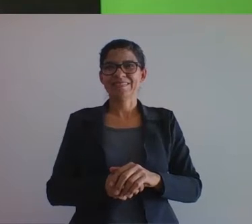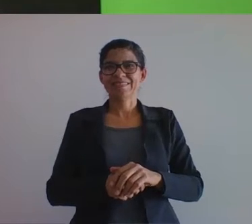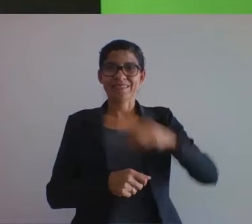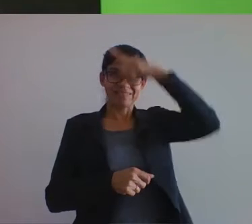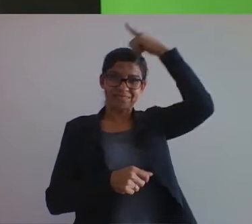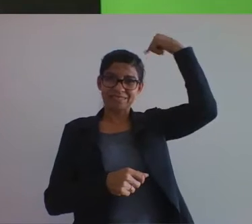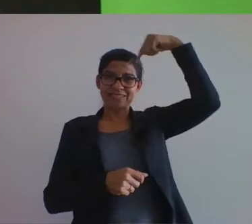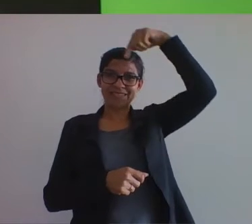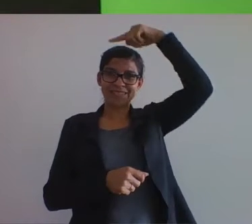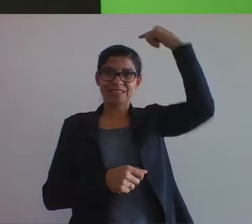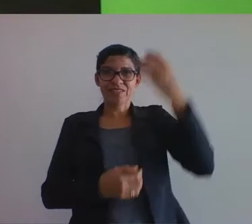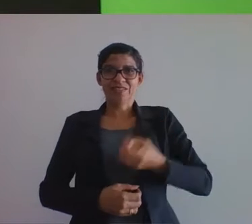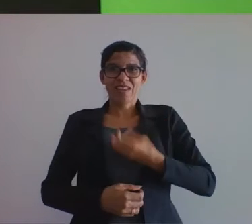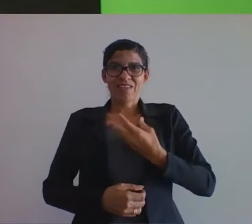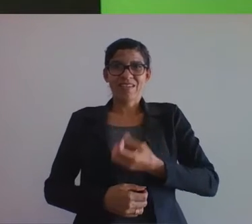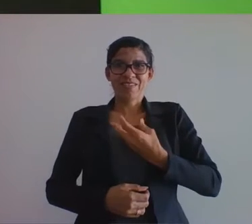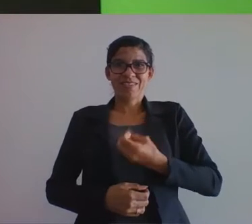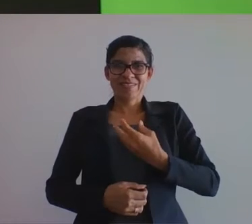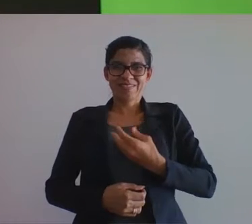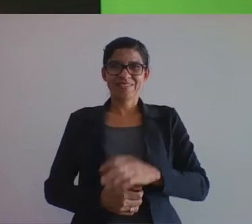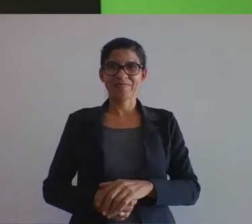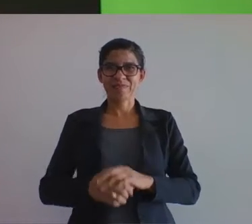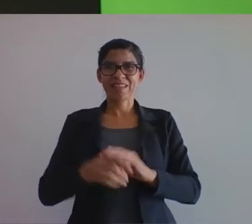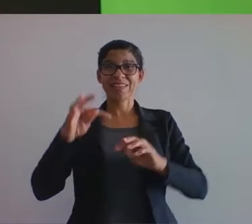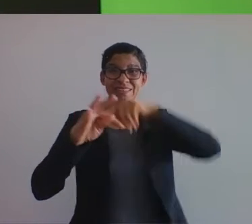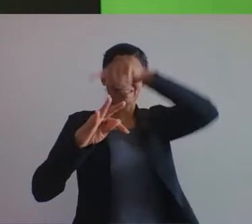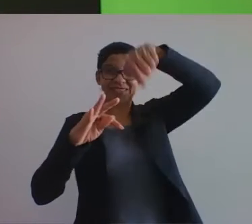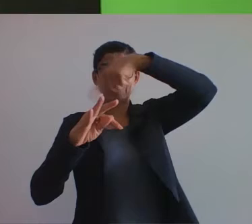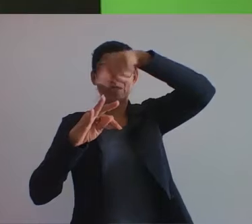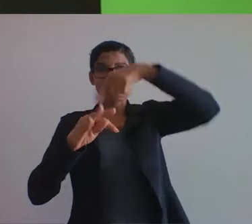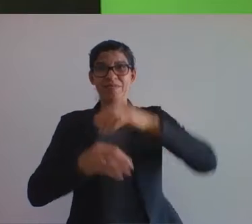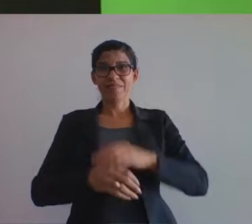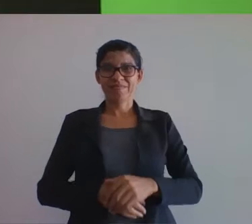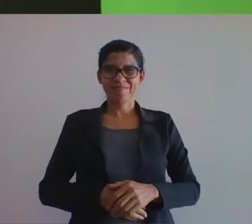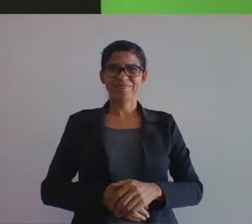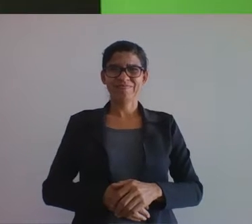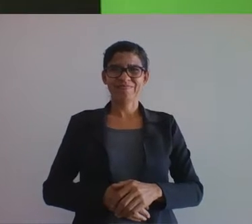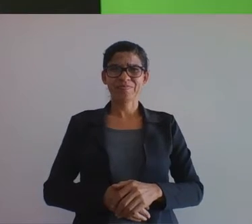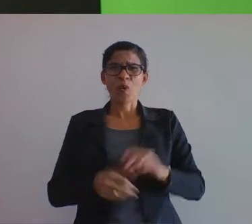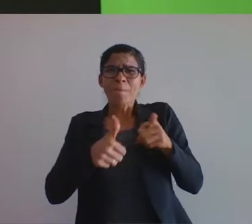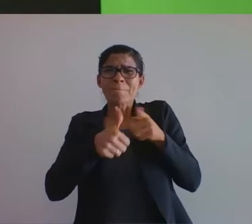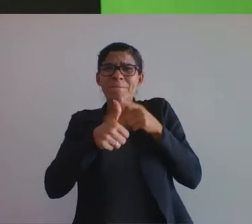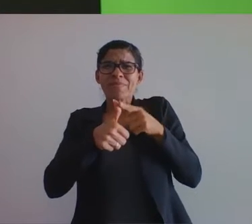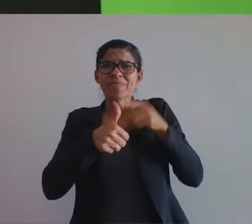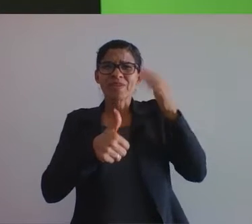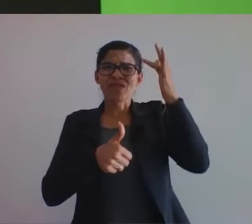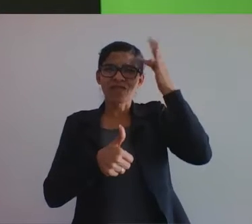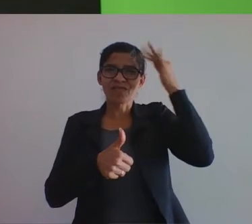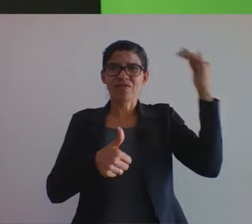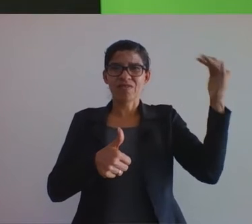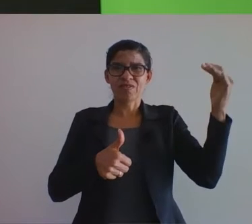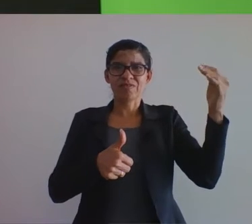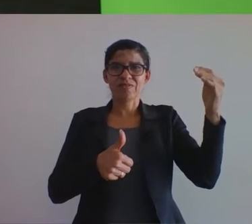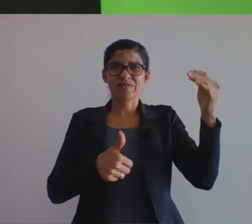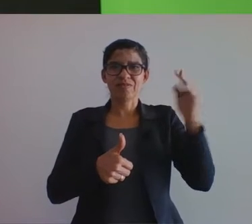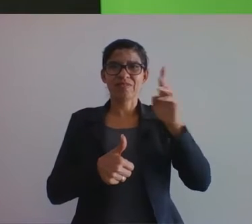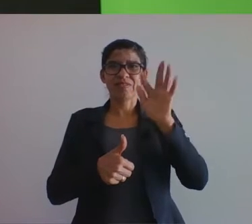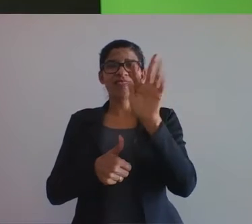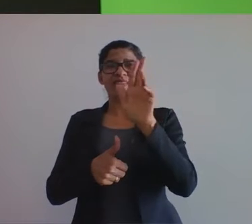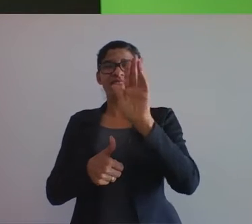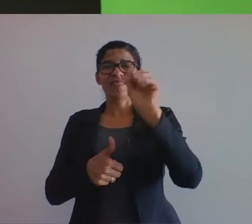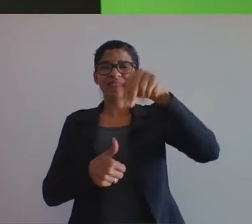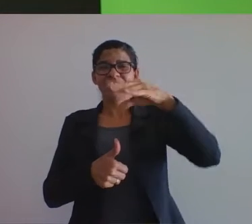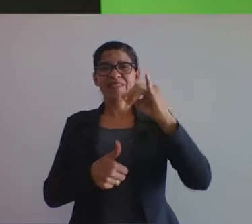Bom, um dos primeiros filósofos a apoiar o método científico foi Francis Bacon, da Inglaterra. A maioria